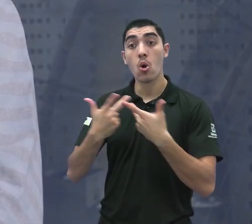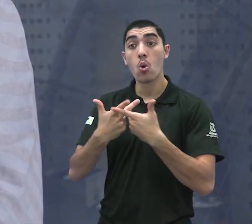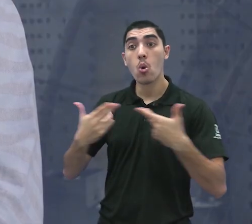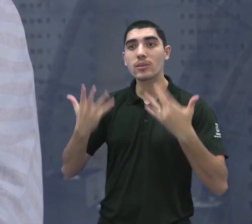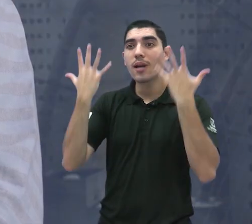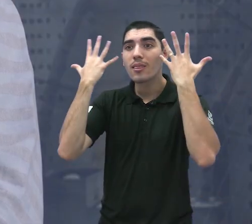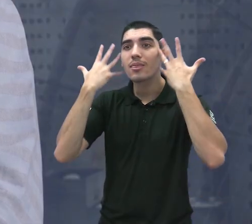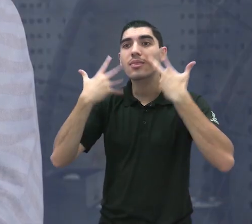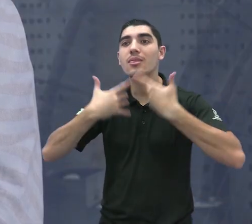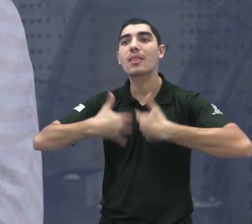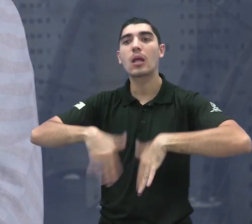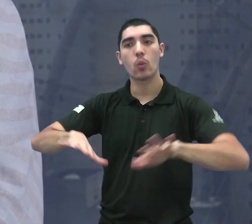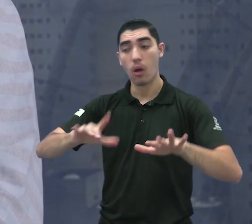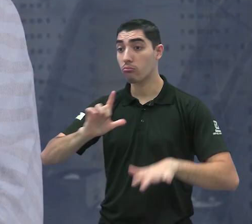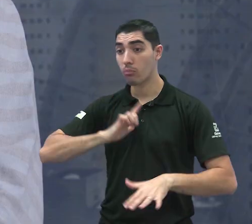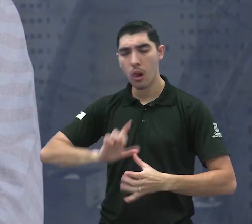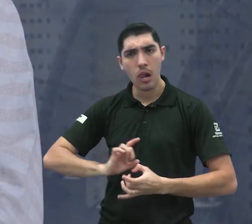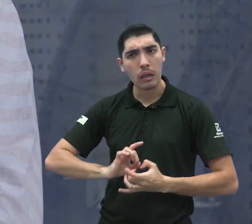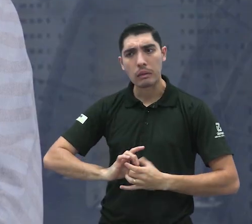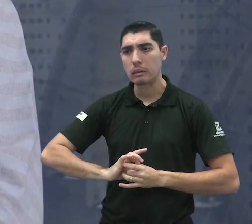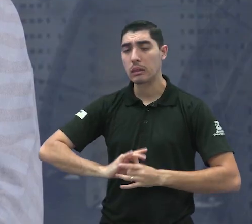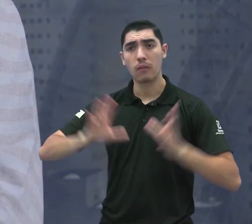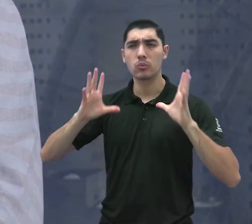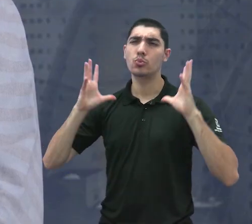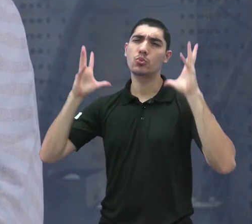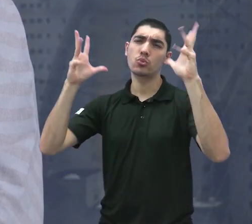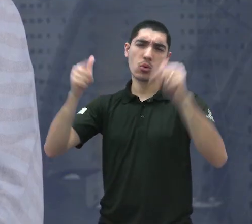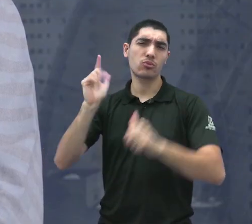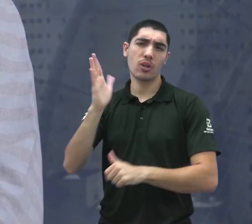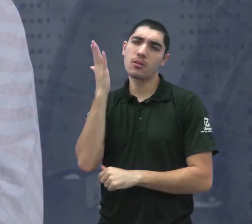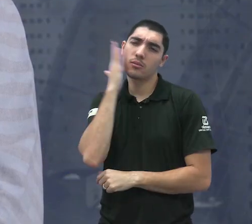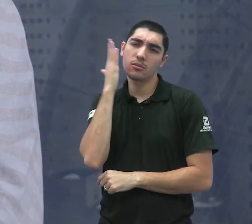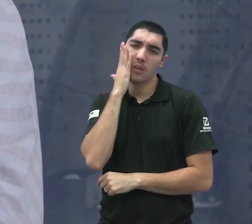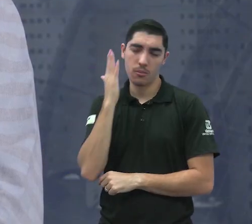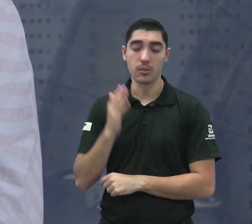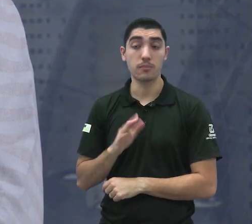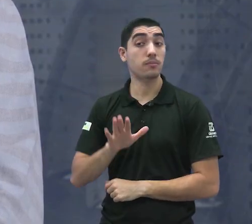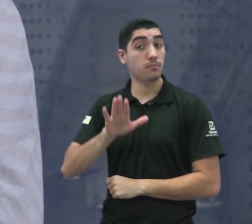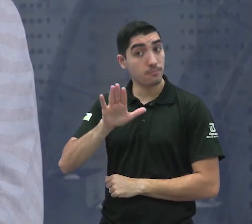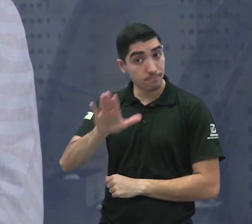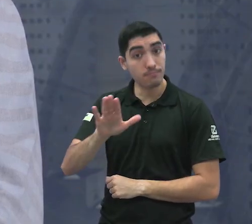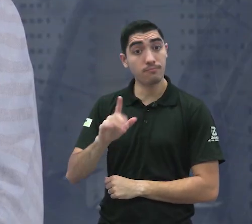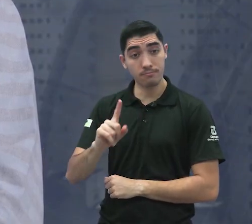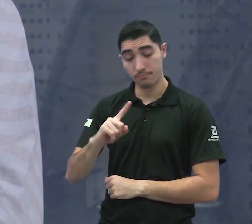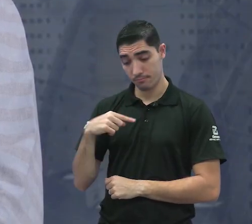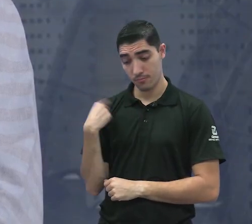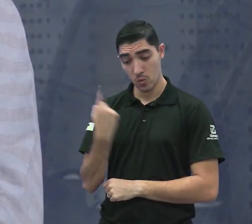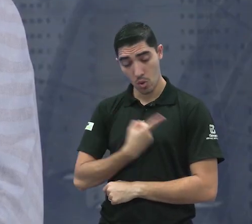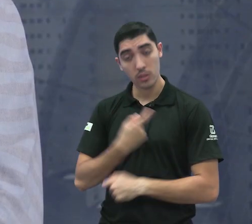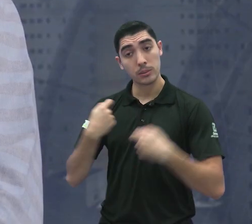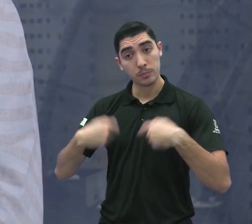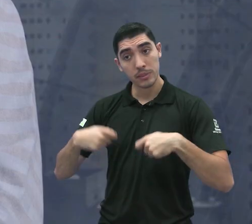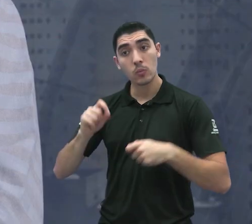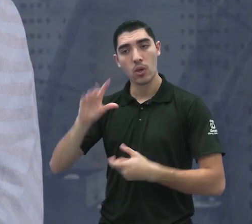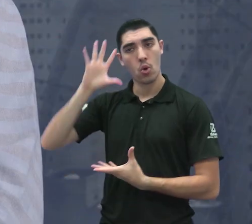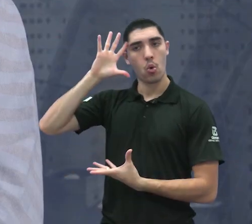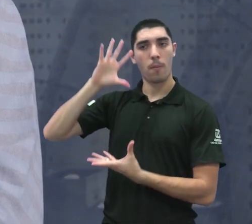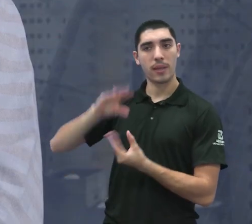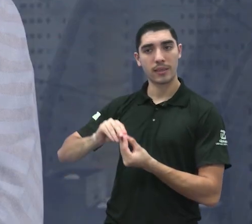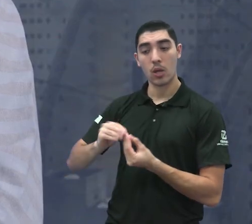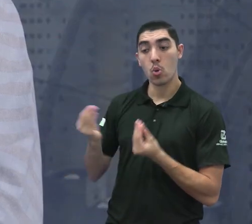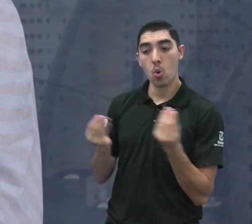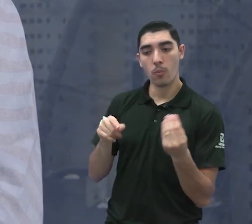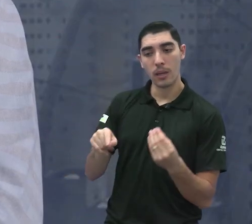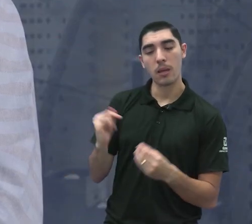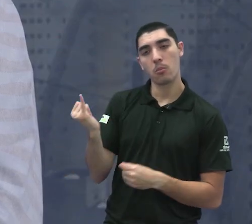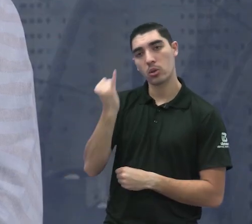Isso não é novidade e não é de desconhecimento de ninguém. O que cabe a nós é termos o certo entendimento. No jogo